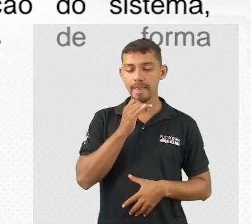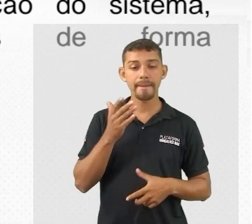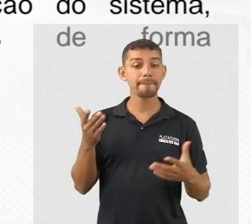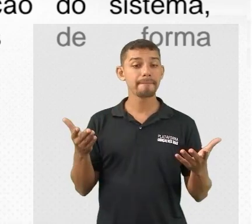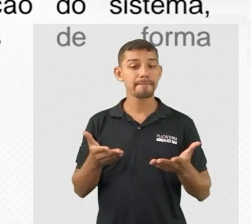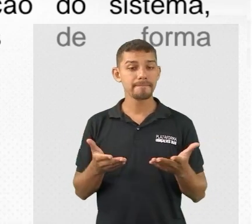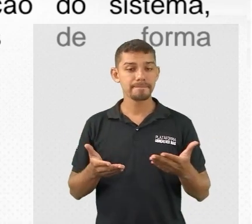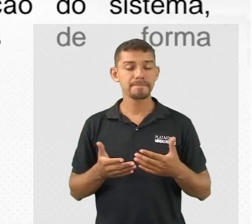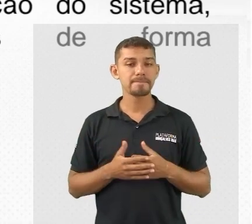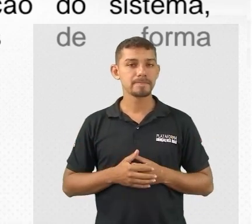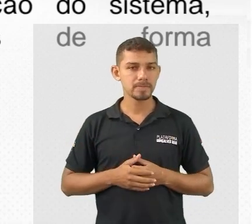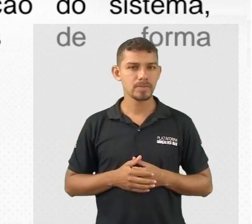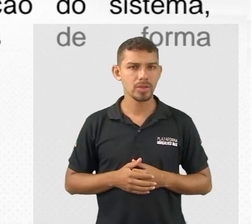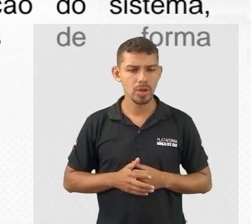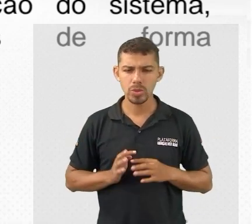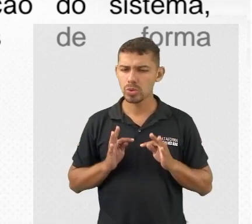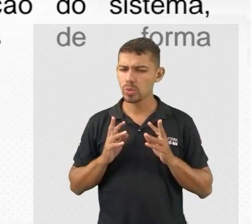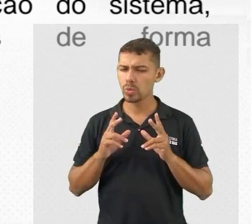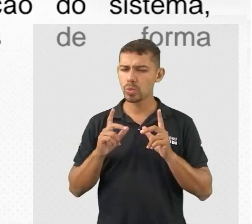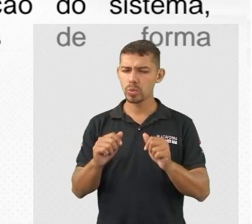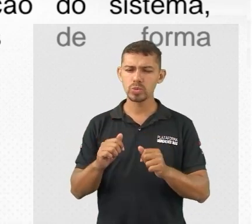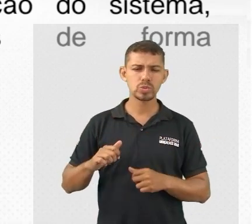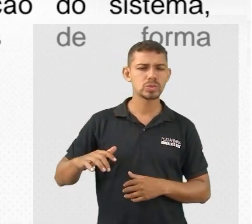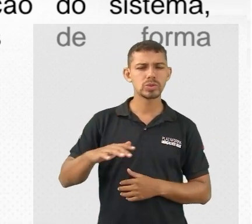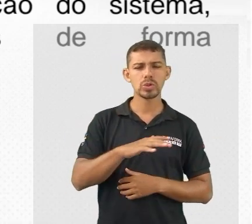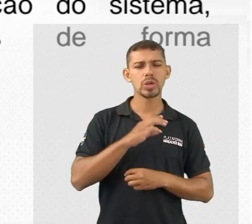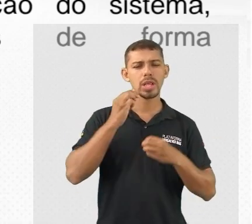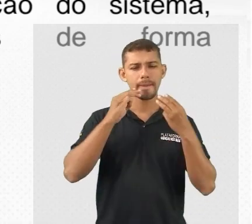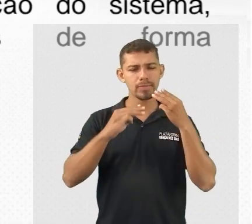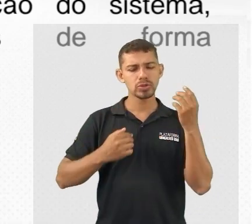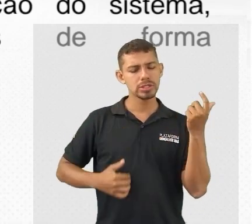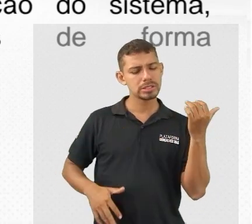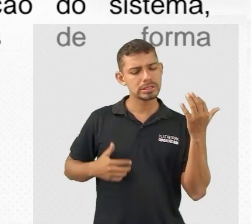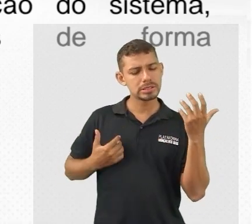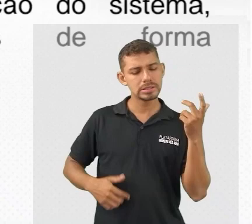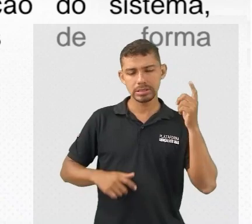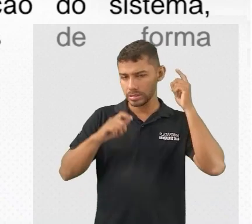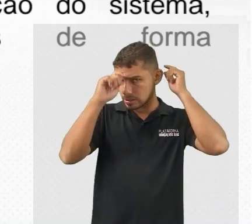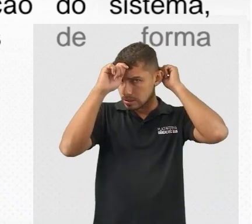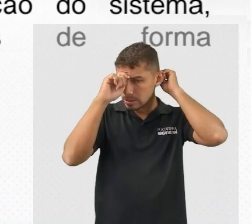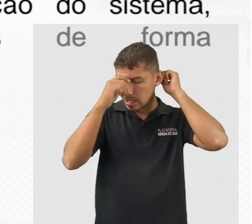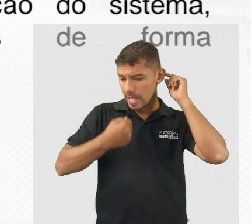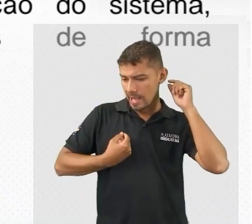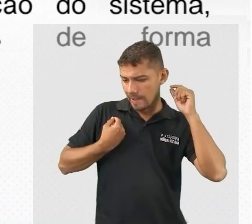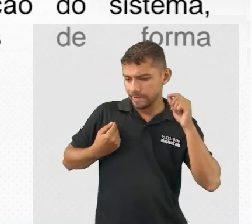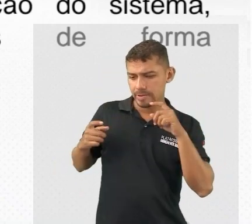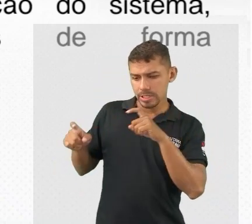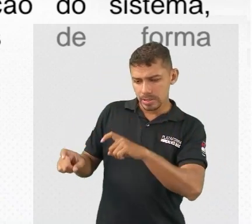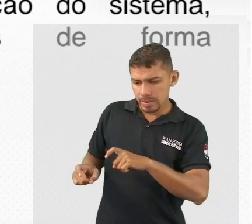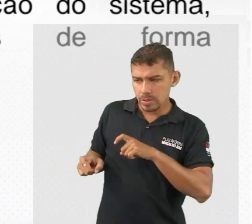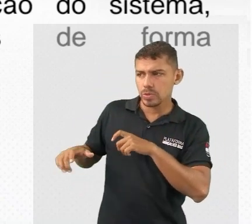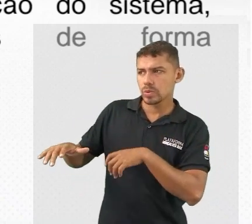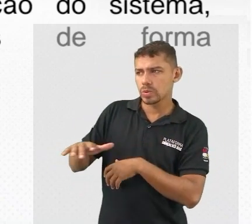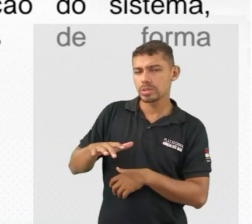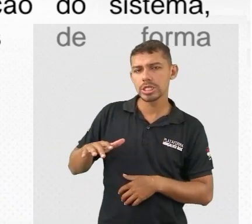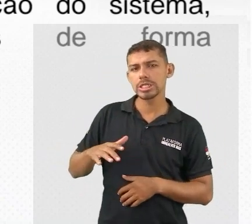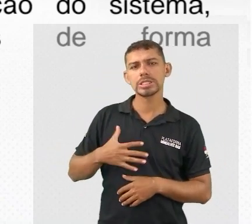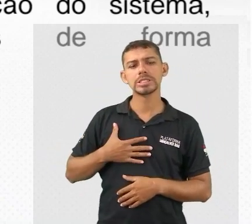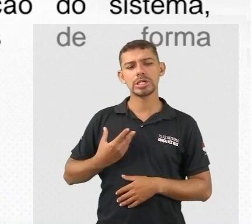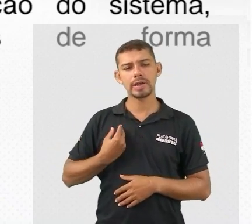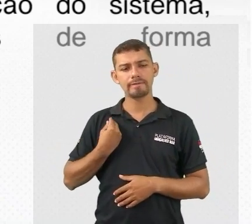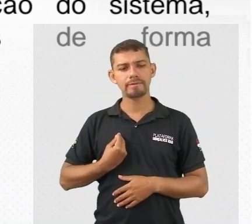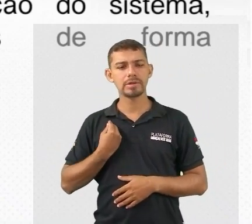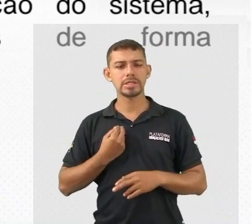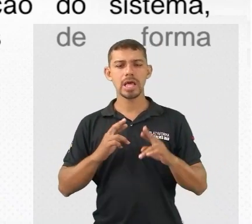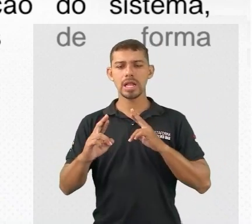hoje todo um cenário da música sertaneja que fala sobre a vida no meio rural, sobre o estilo de vida,